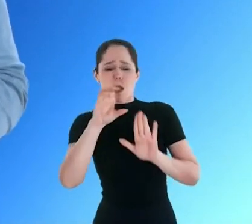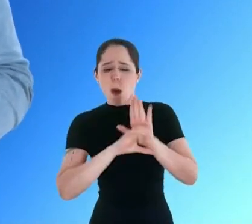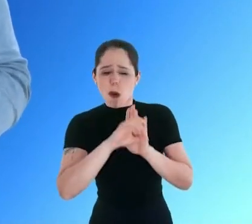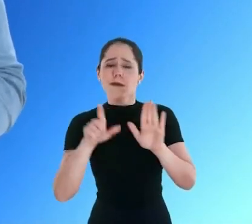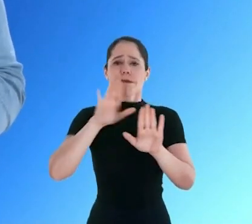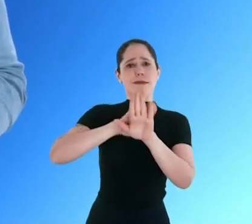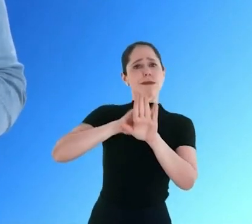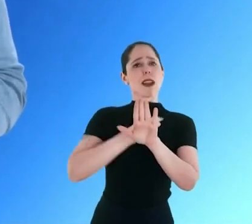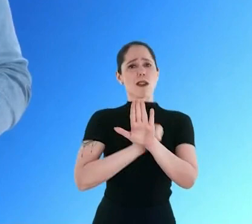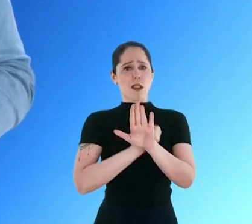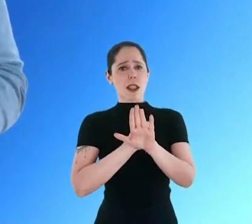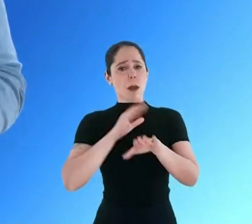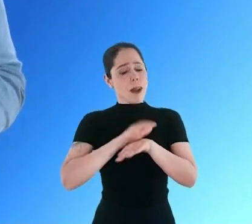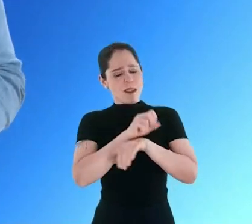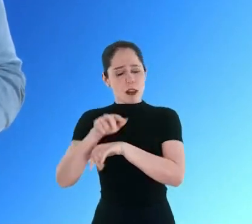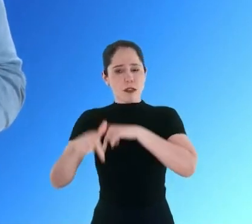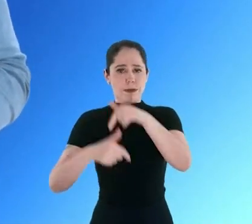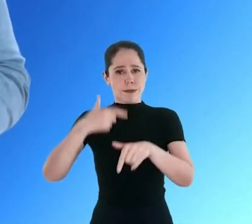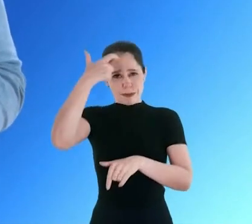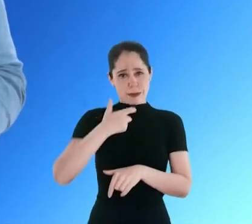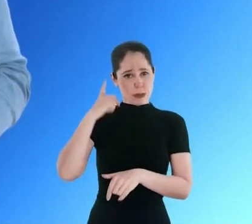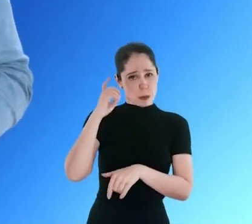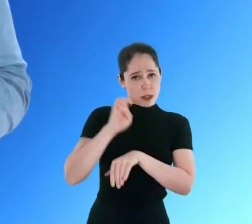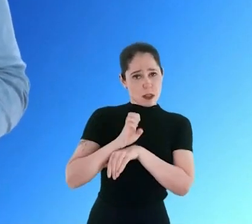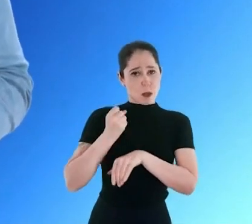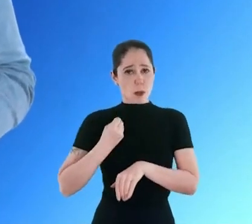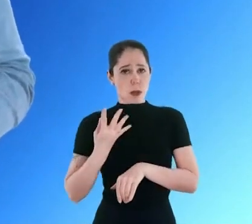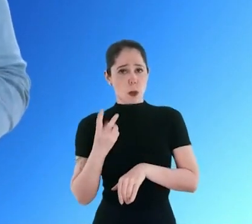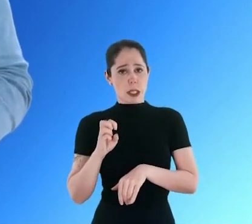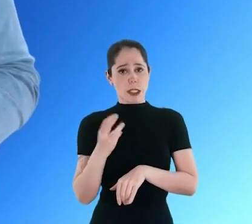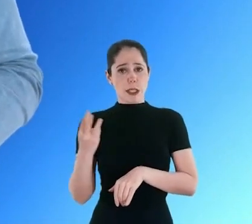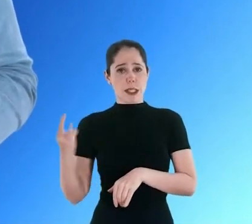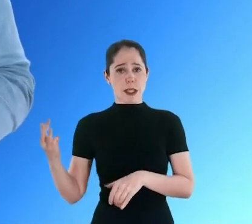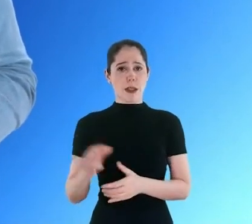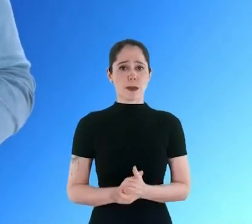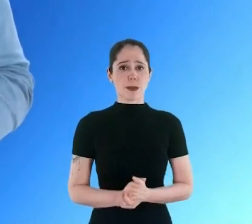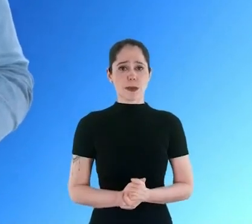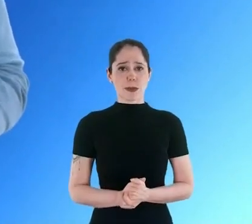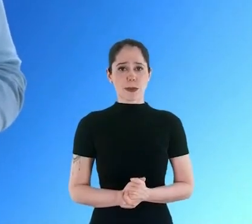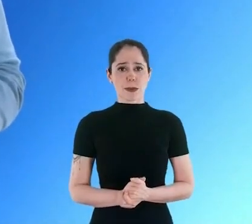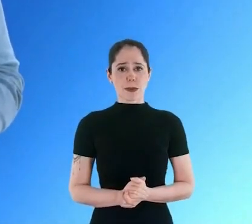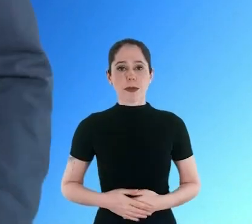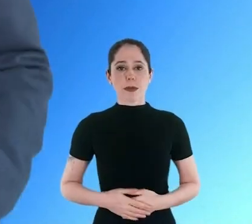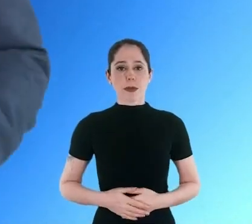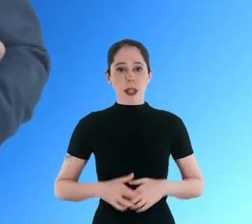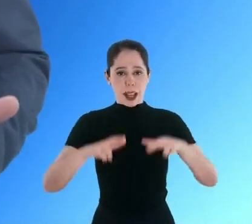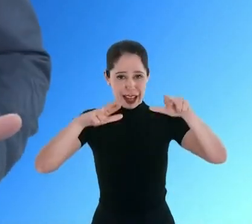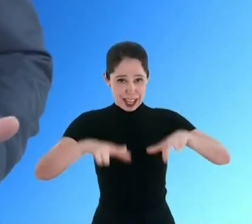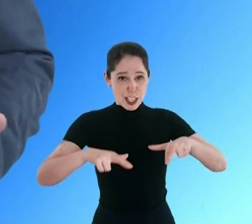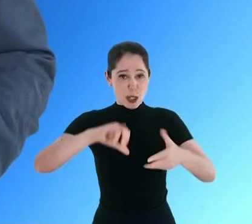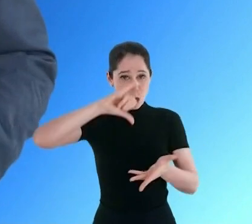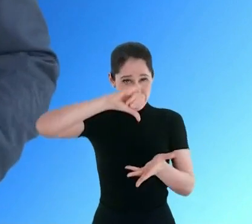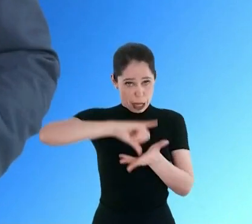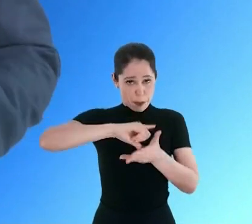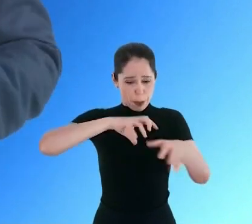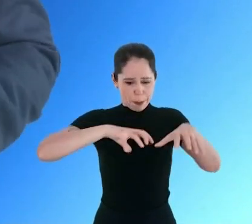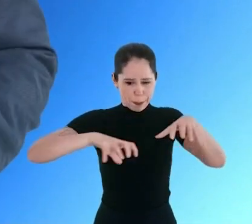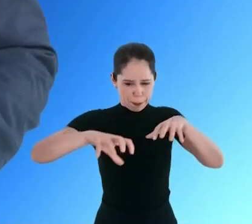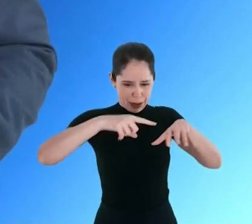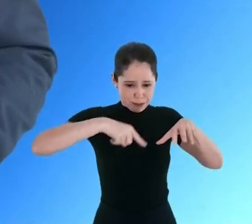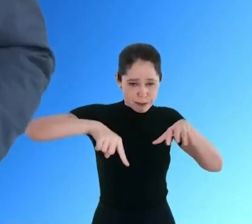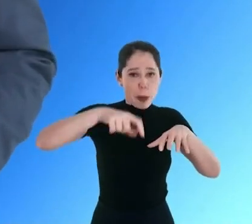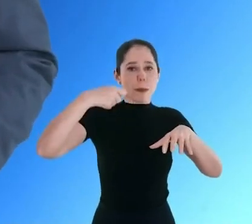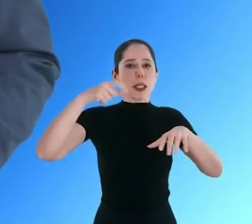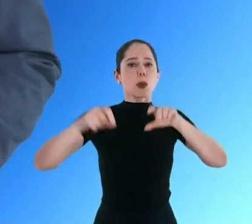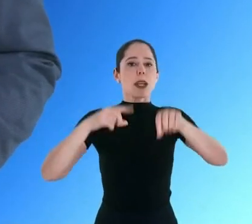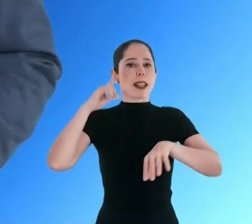apenas currículos, são vidas. Por mais empregos, deputado estadual Cacá Dávila, 45333. A região metropolitana precisa